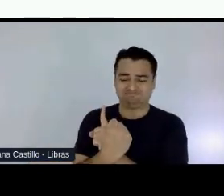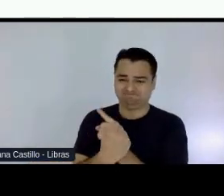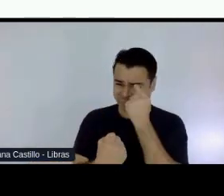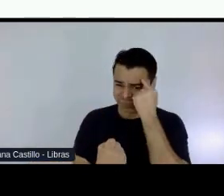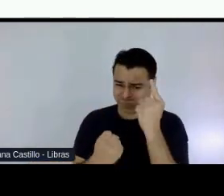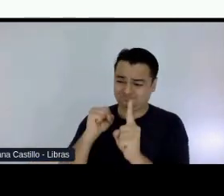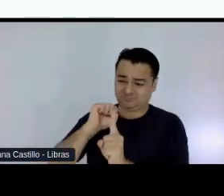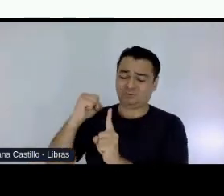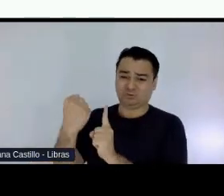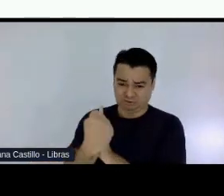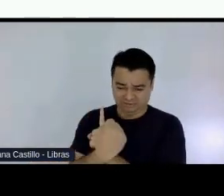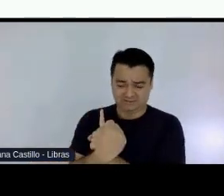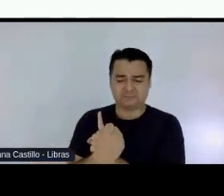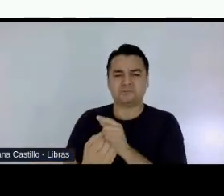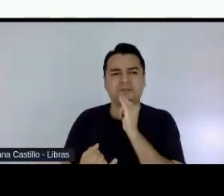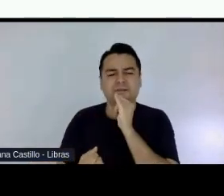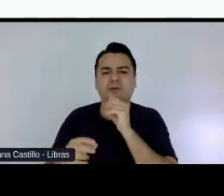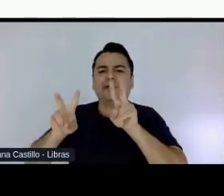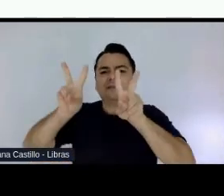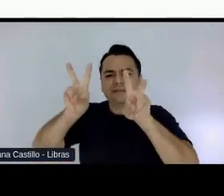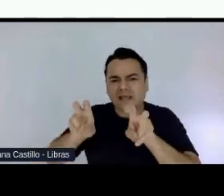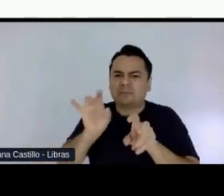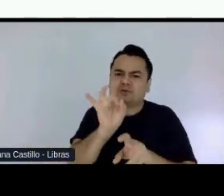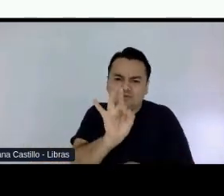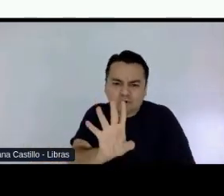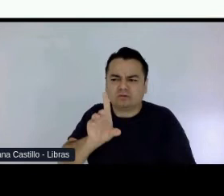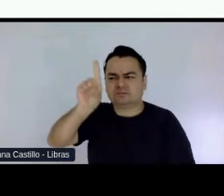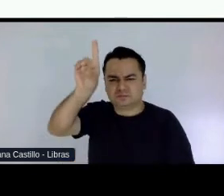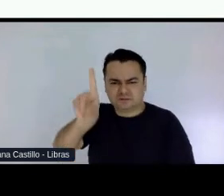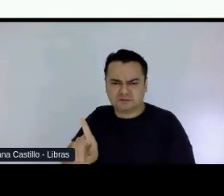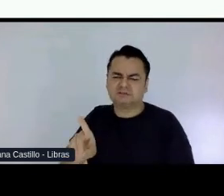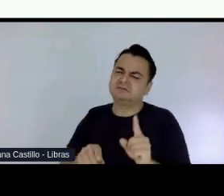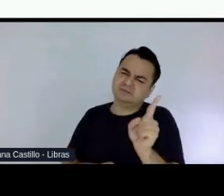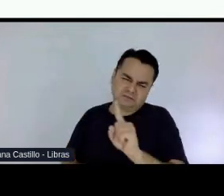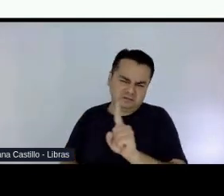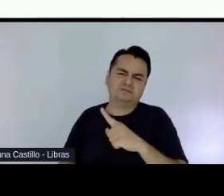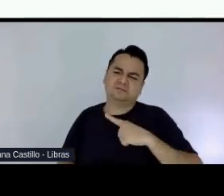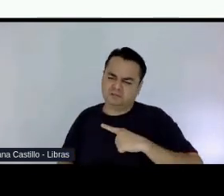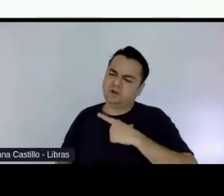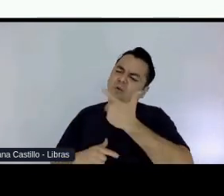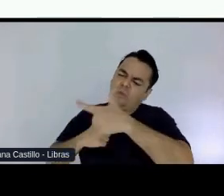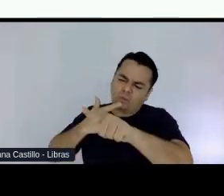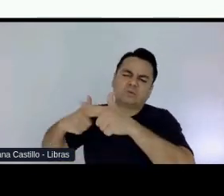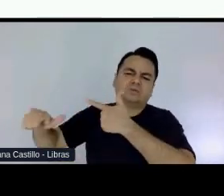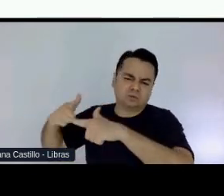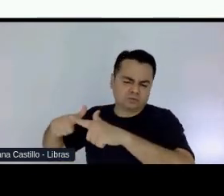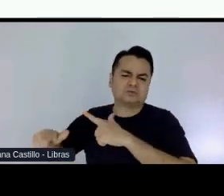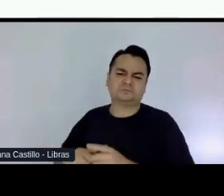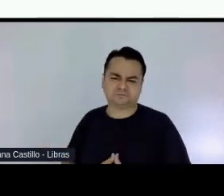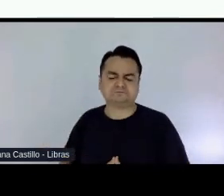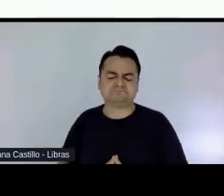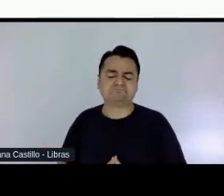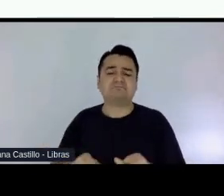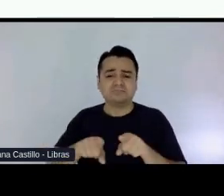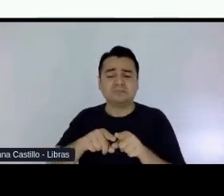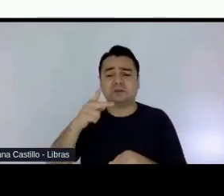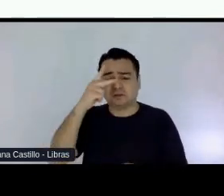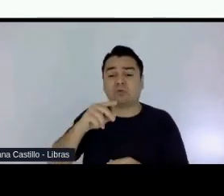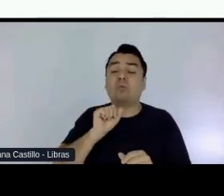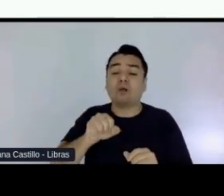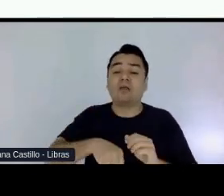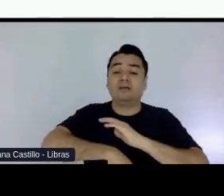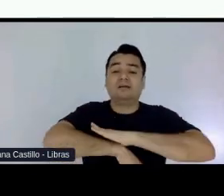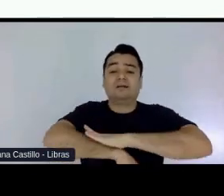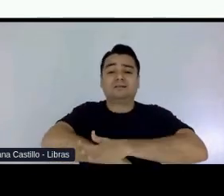questão só das pessoas com deficiência, a gente está falando de racismo,